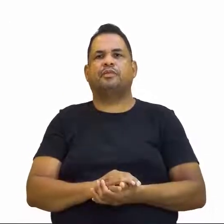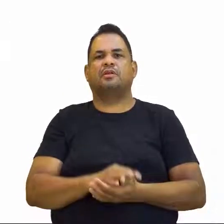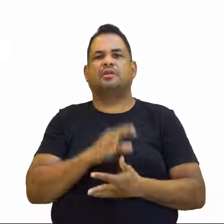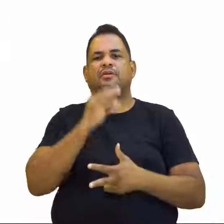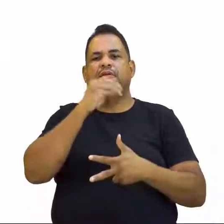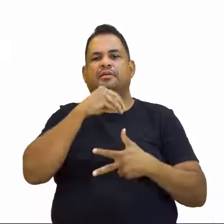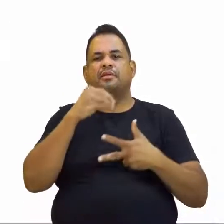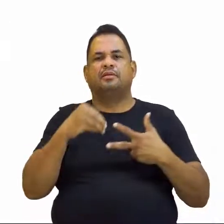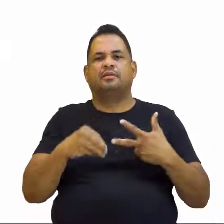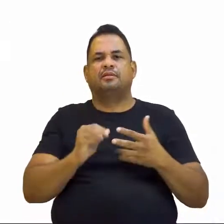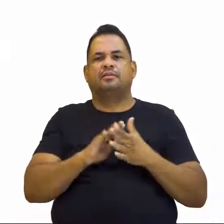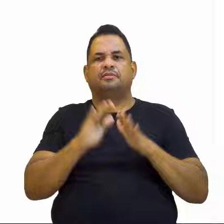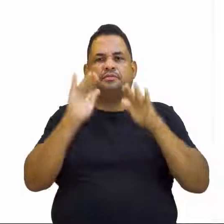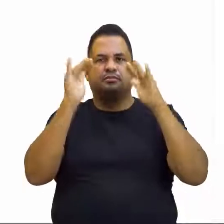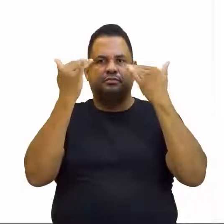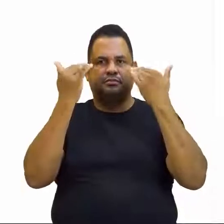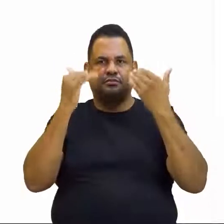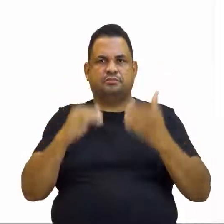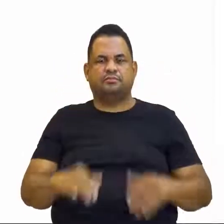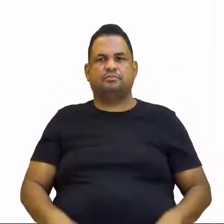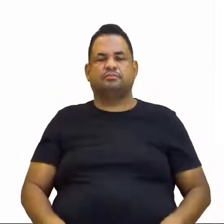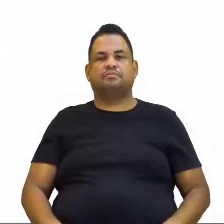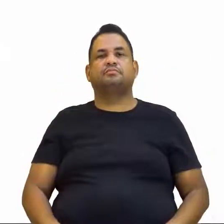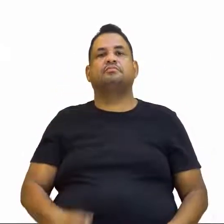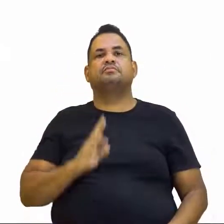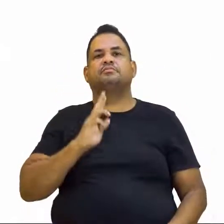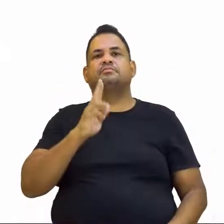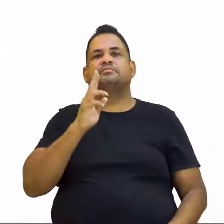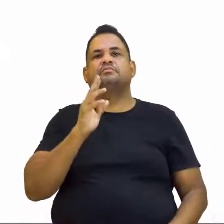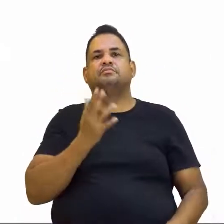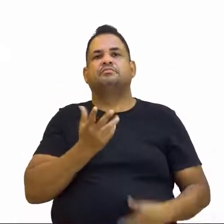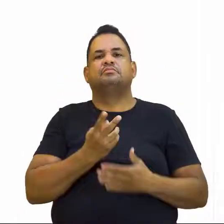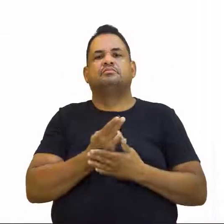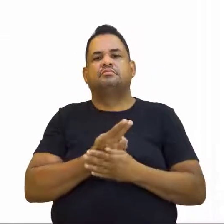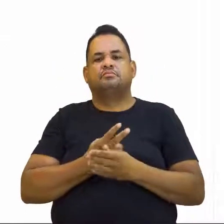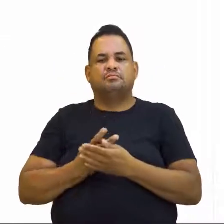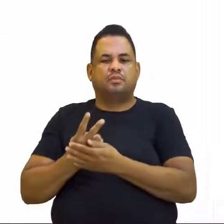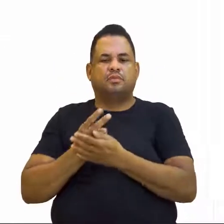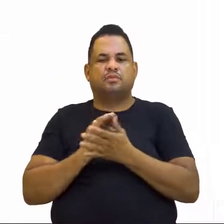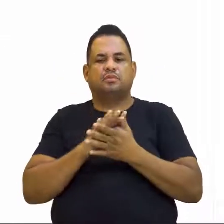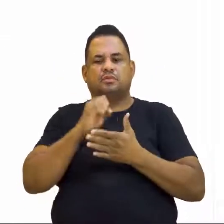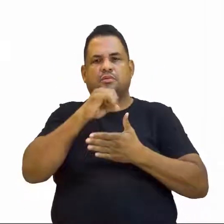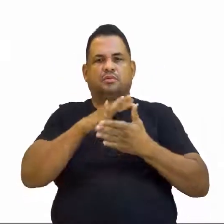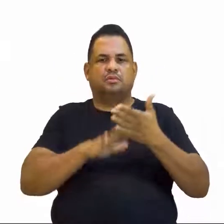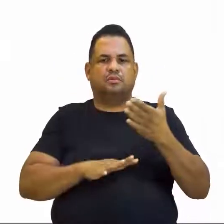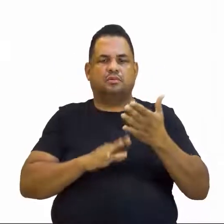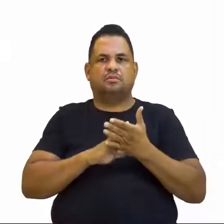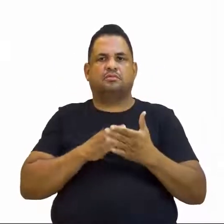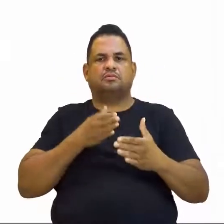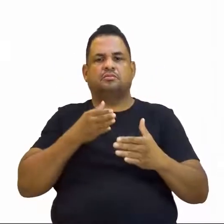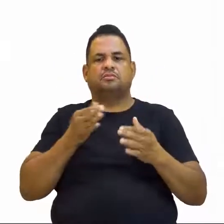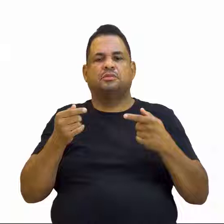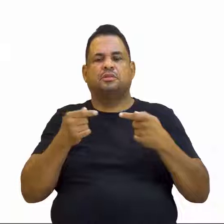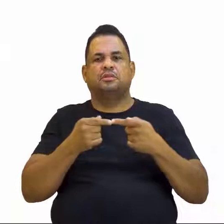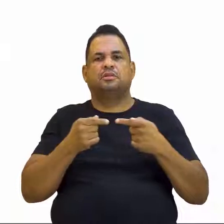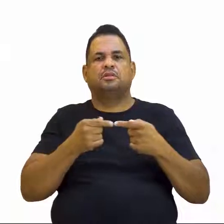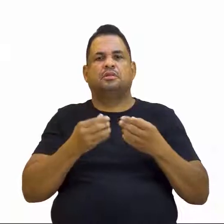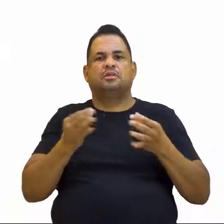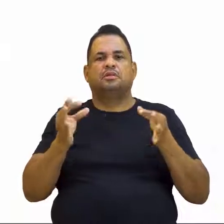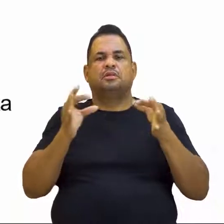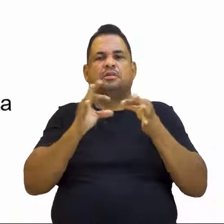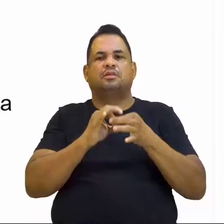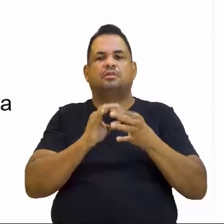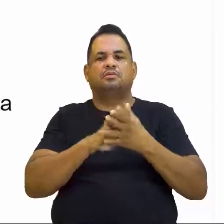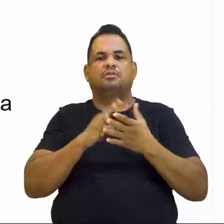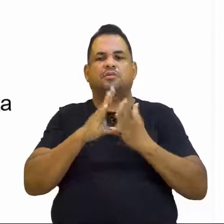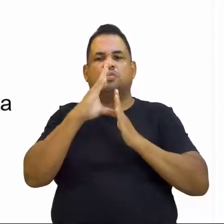Liga no Enem. E como sempre, a gente procura trazer questões que estão diretamente associadas com o conteúdo